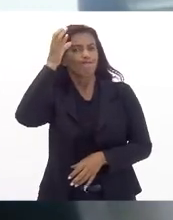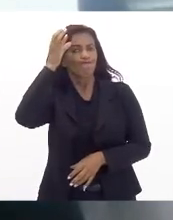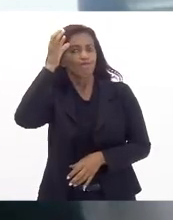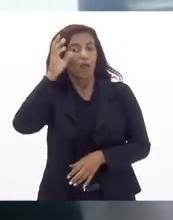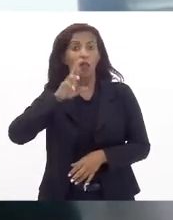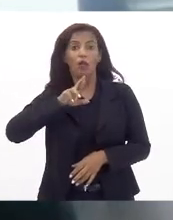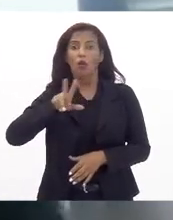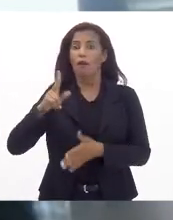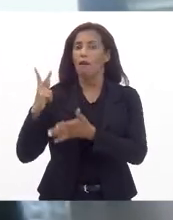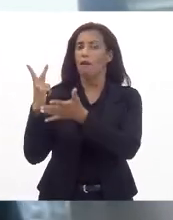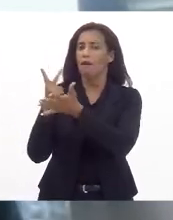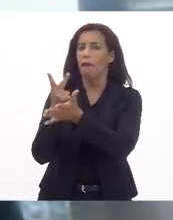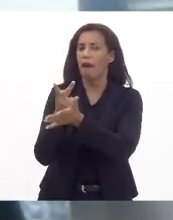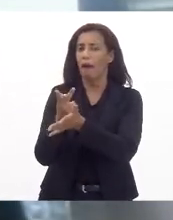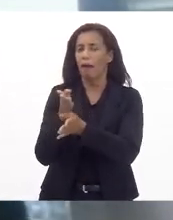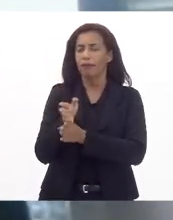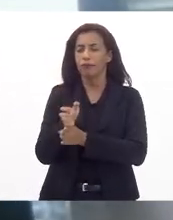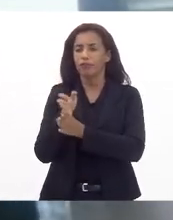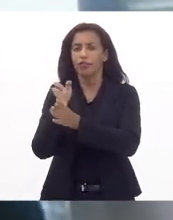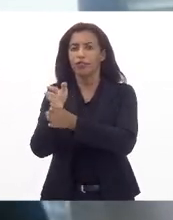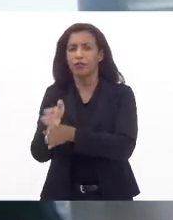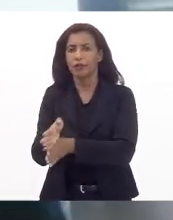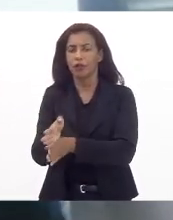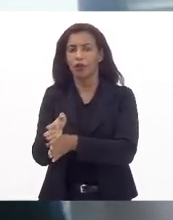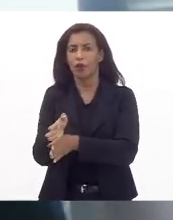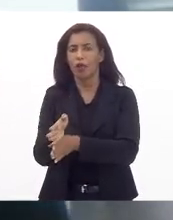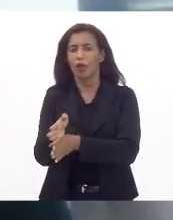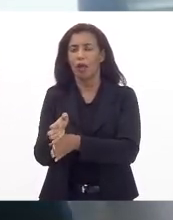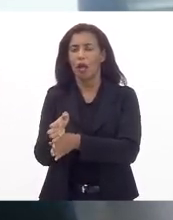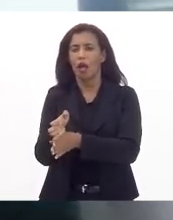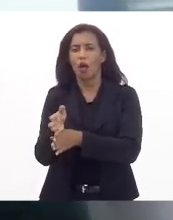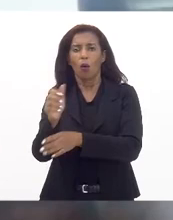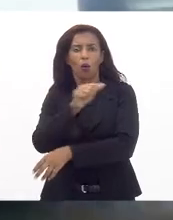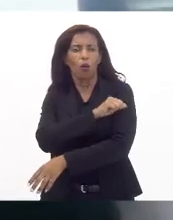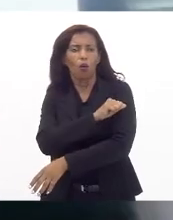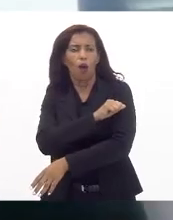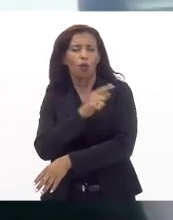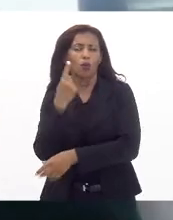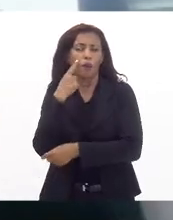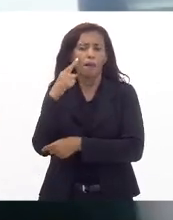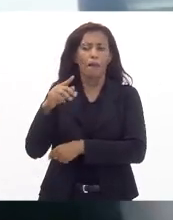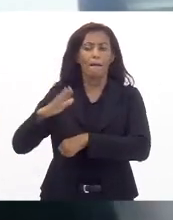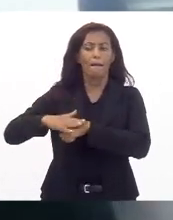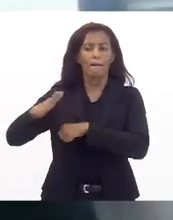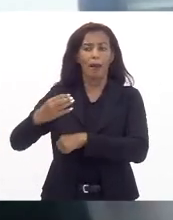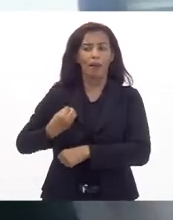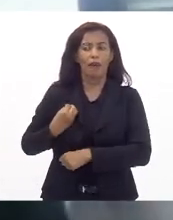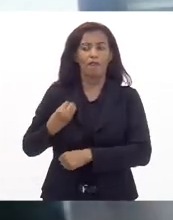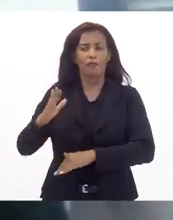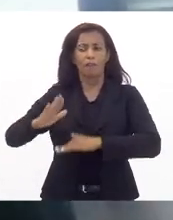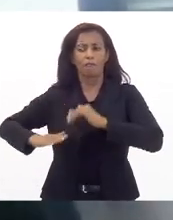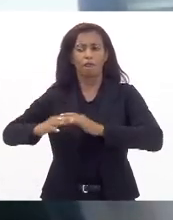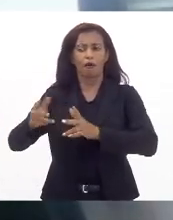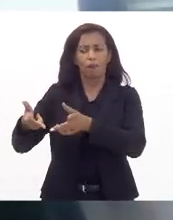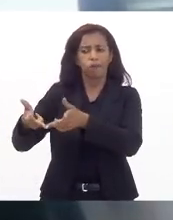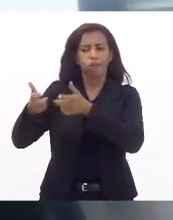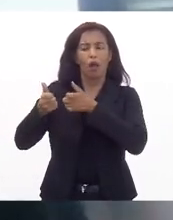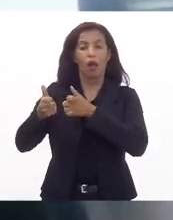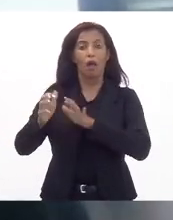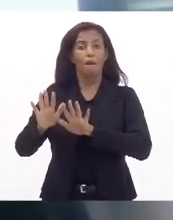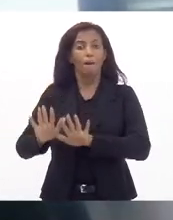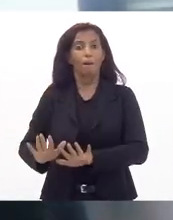que seja errado direcionar o aluno ele focar mais uma e vai usar na vida profissional